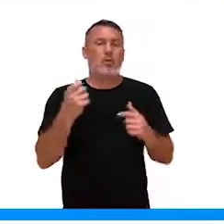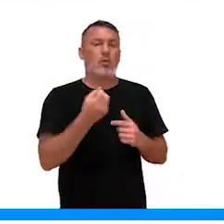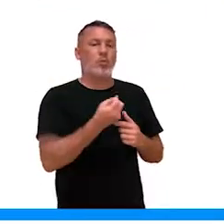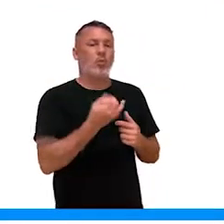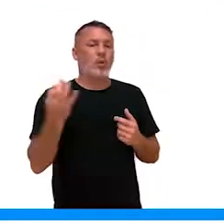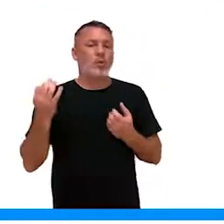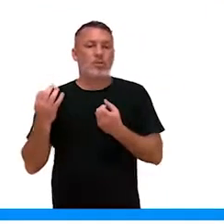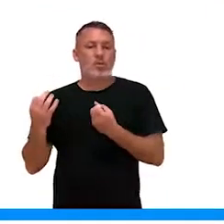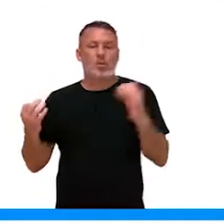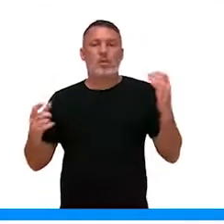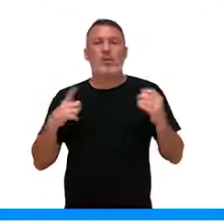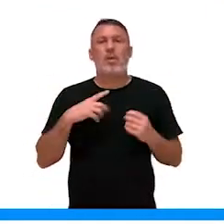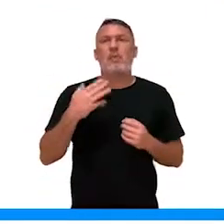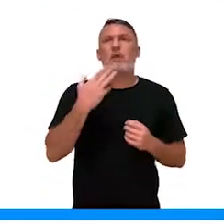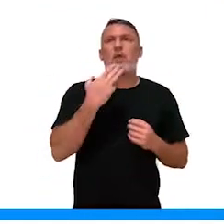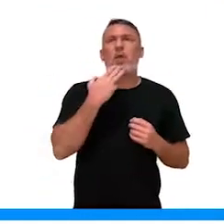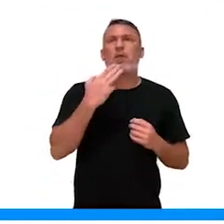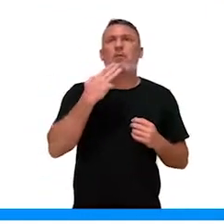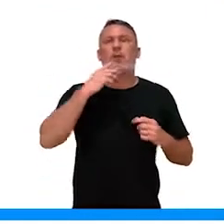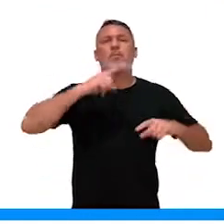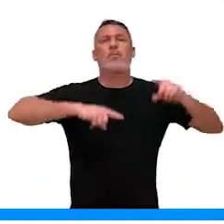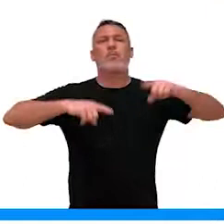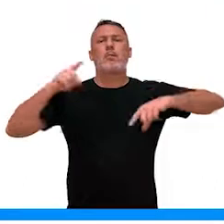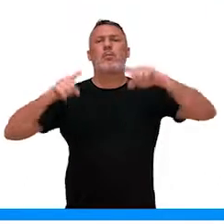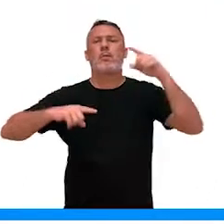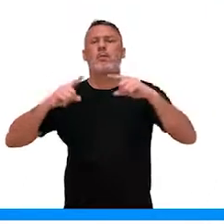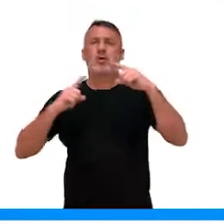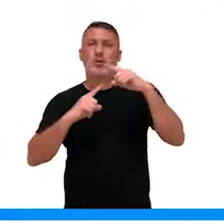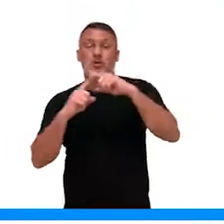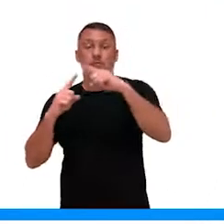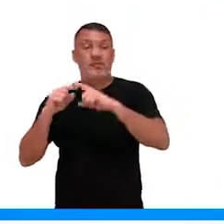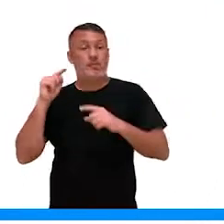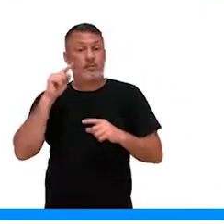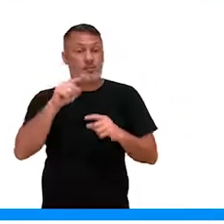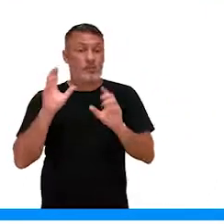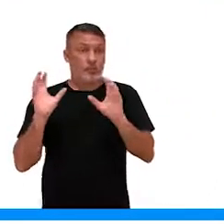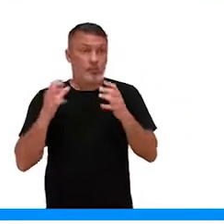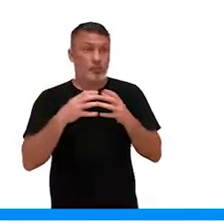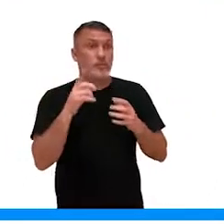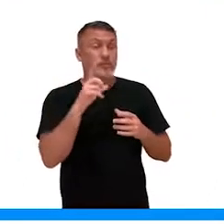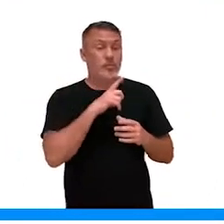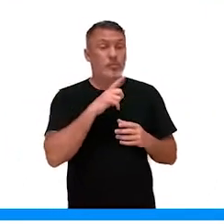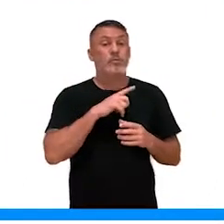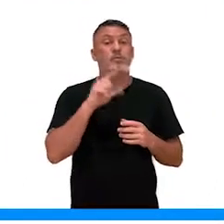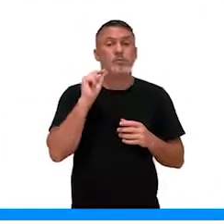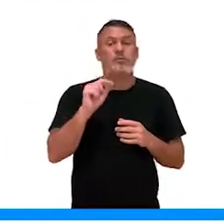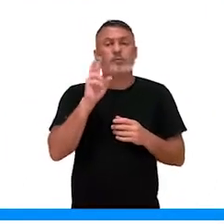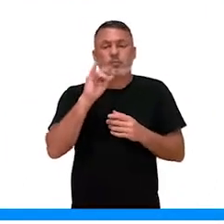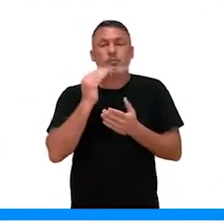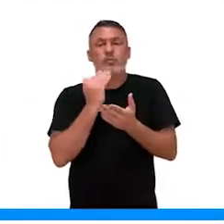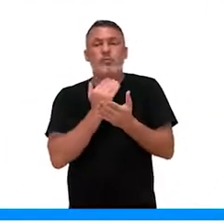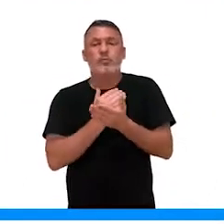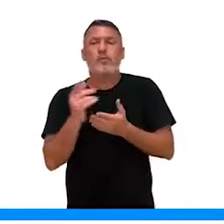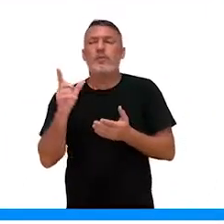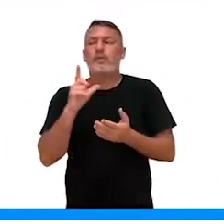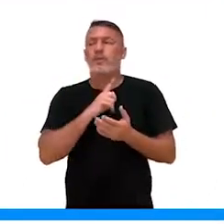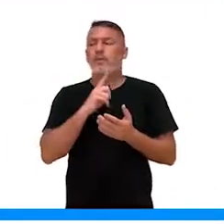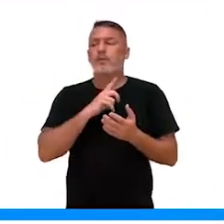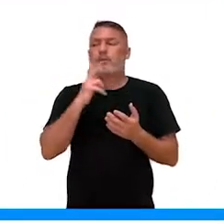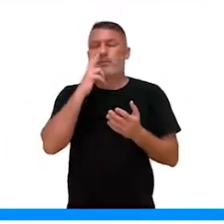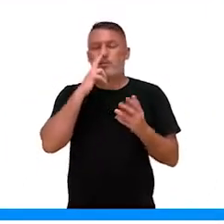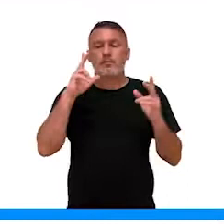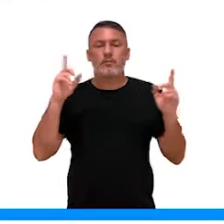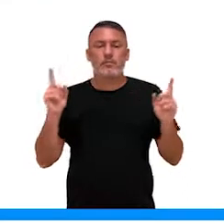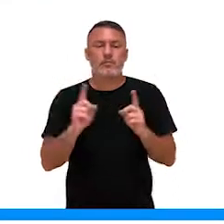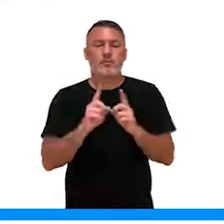em quantidade e originam milhões de outras ovogônias. Essas ovogônias, elas então começam